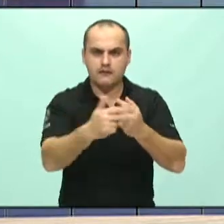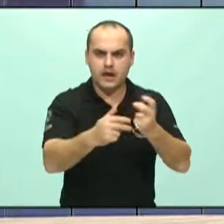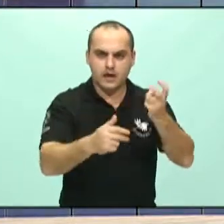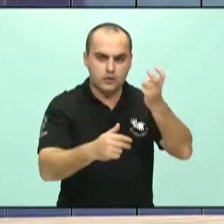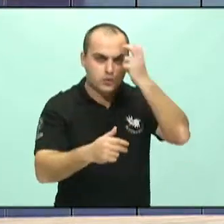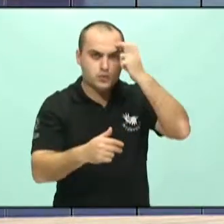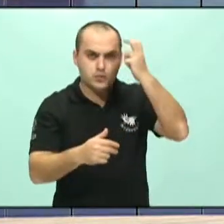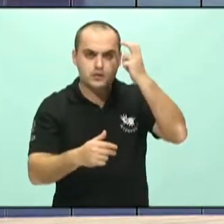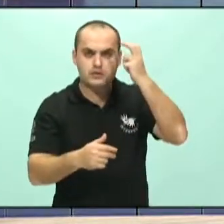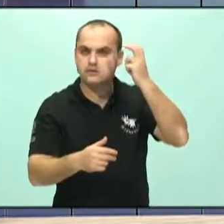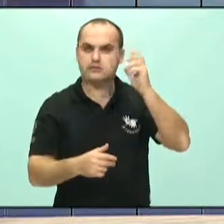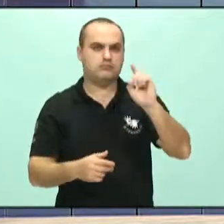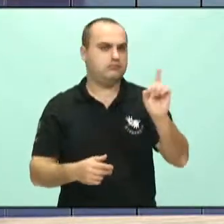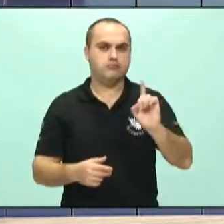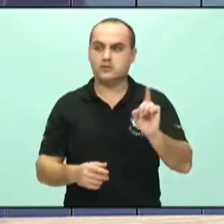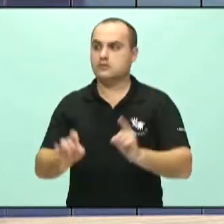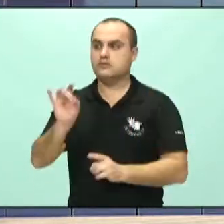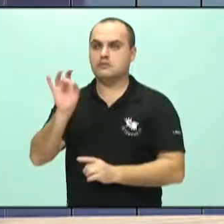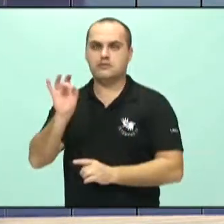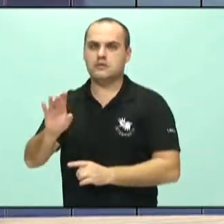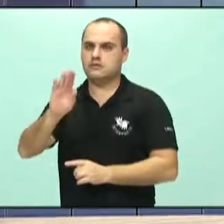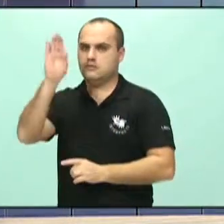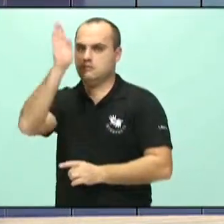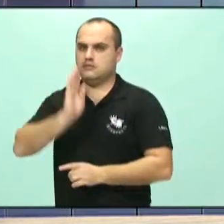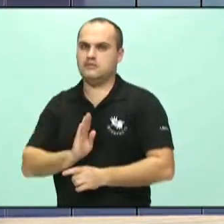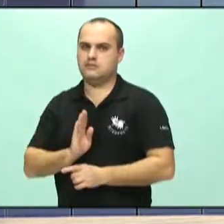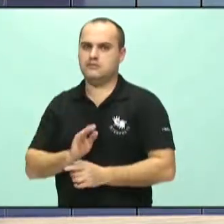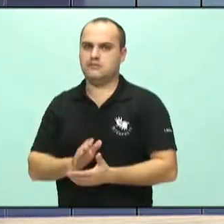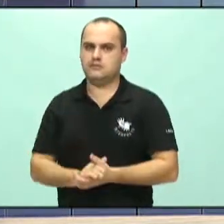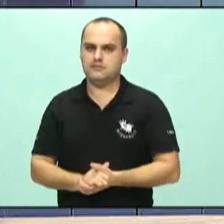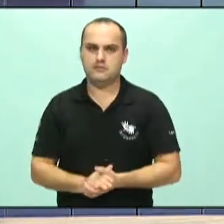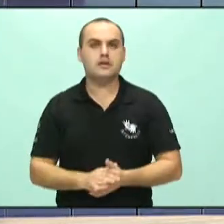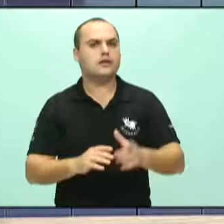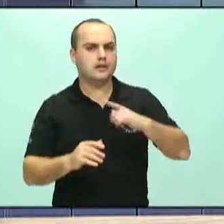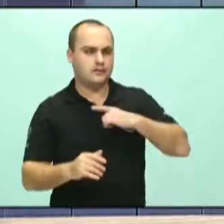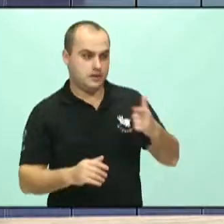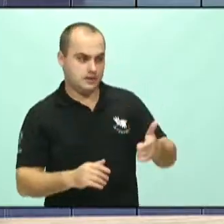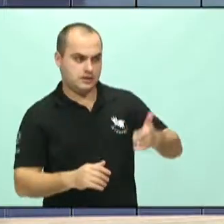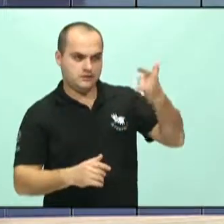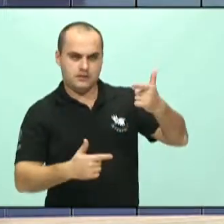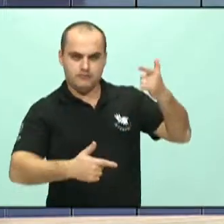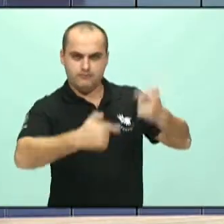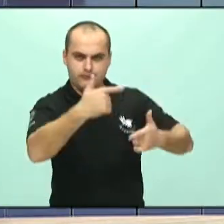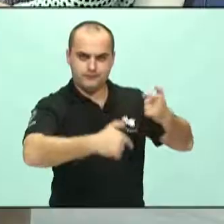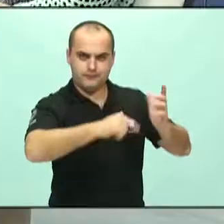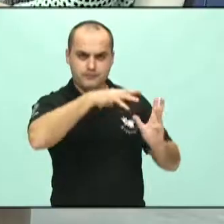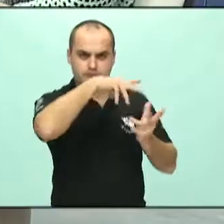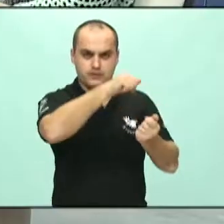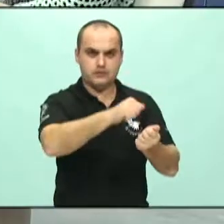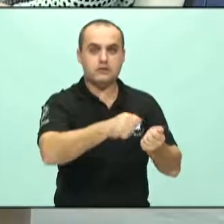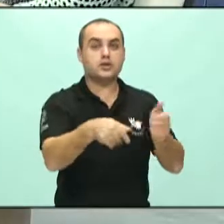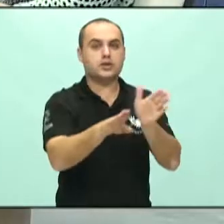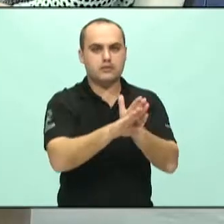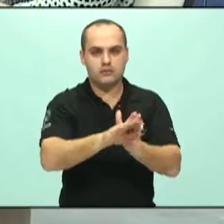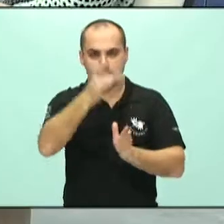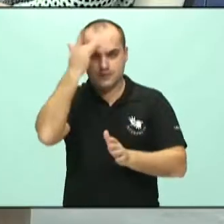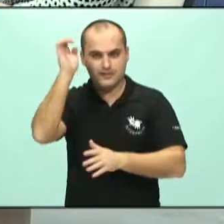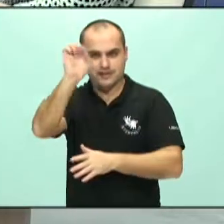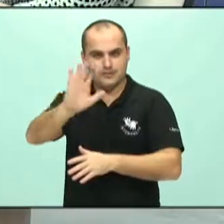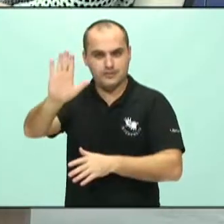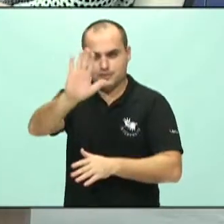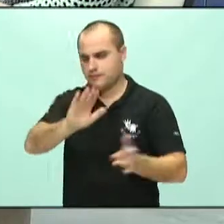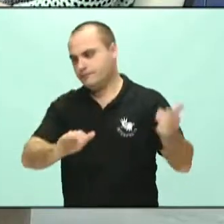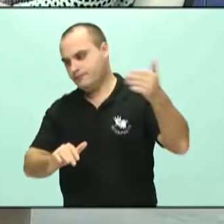quanto o brasileiro. Porque o nosso Brasil ele foi feito de episódios. Segunda Guerra Mundial, que vieram os europeus.